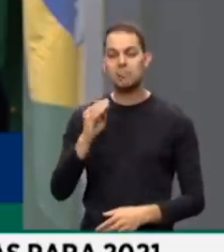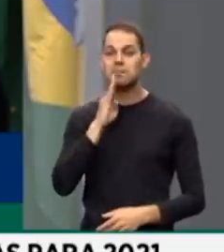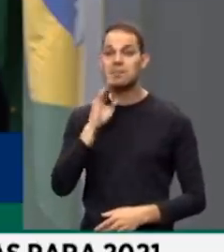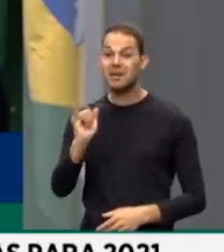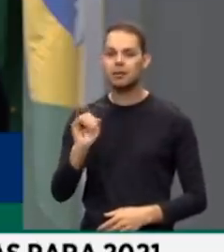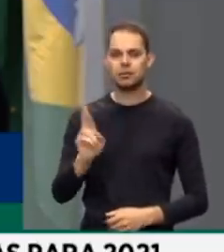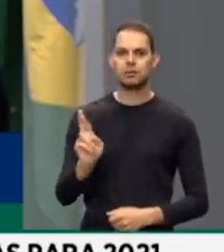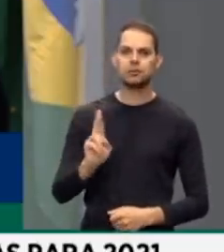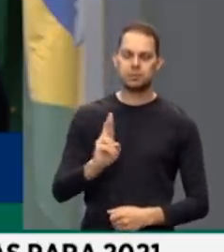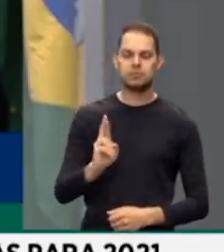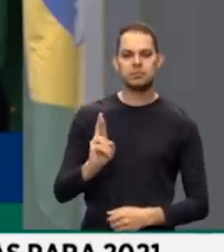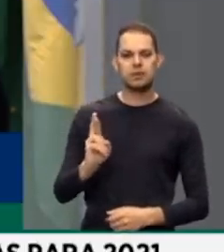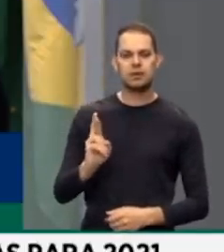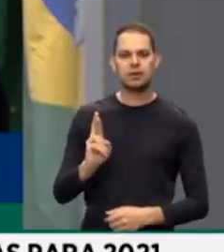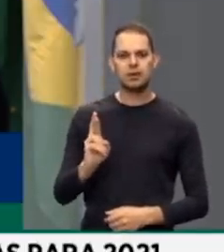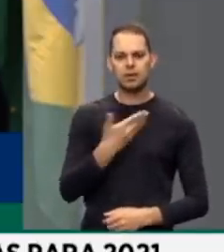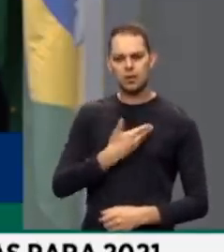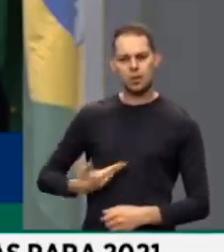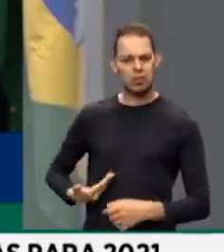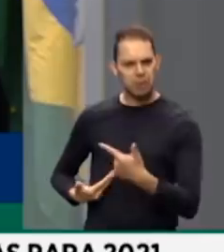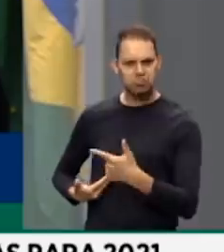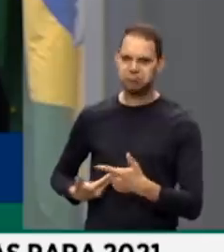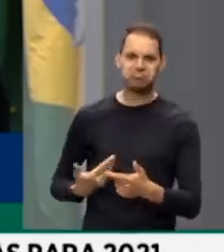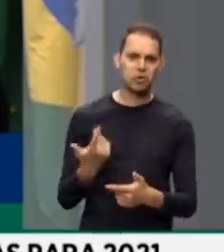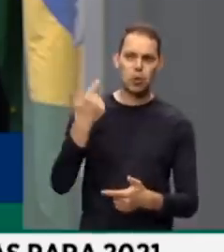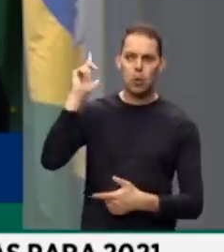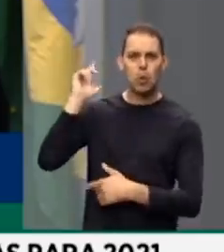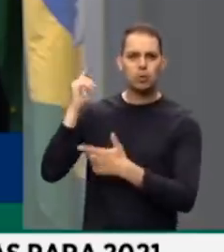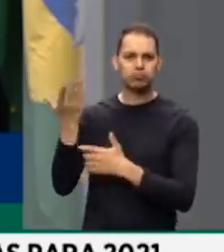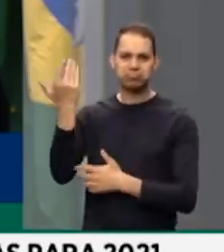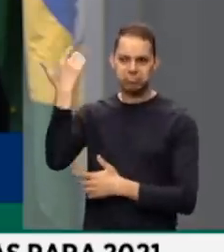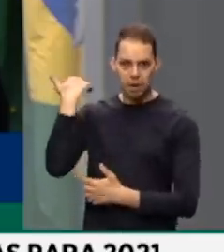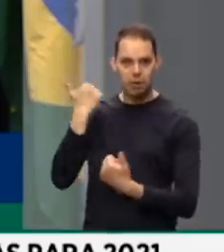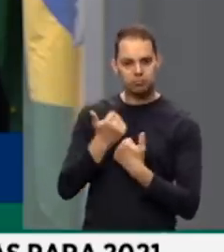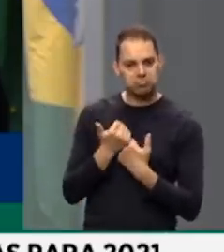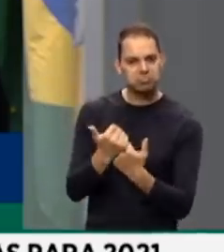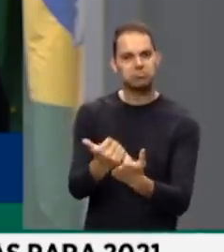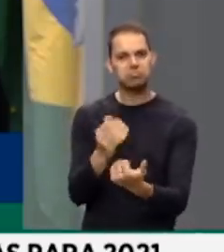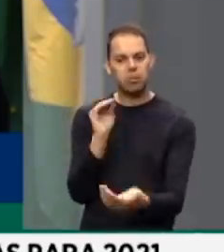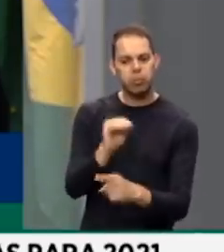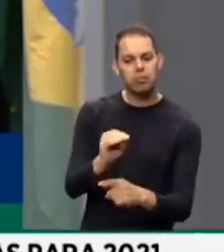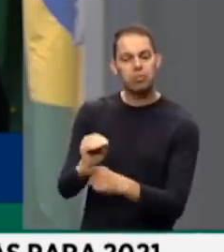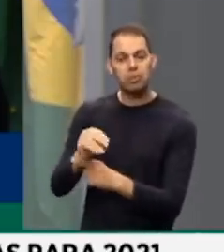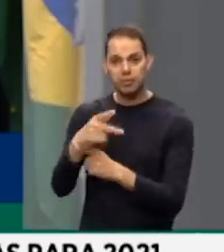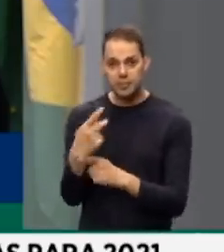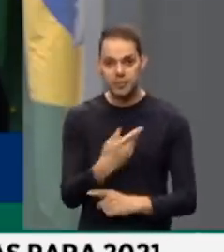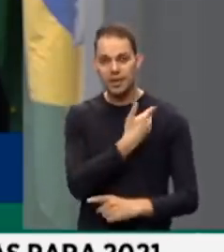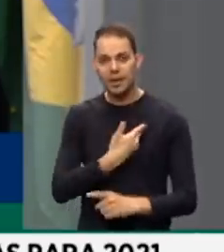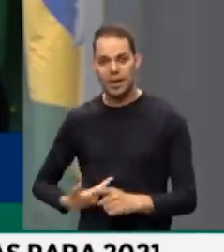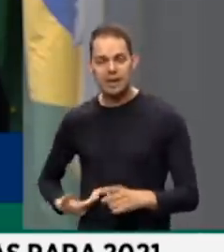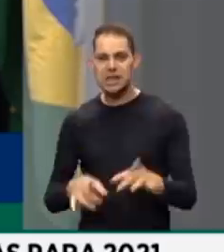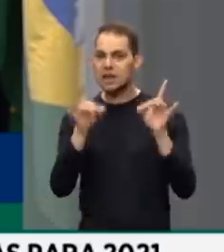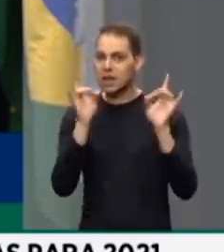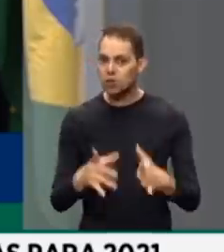de reais, que não vem deste governo, vem de governos passados, mas são ainda sustentados por este governo de renúncias